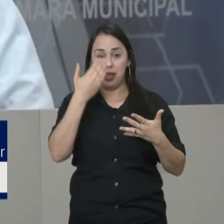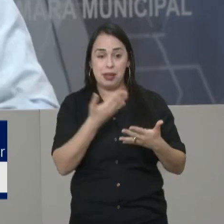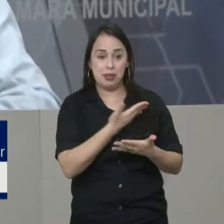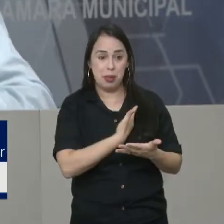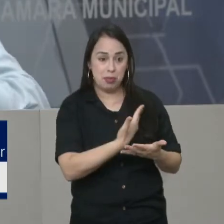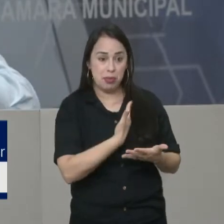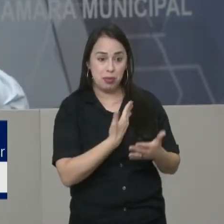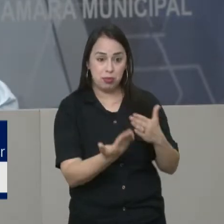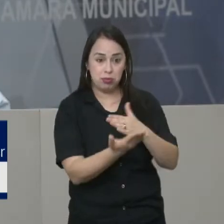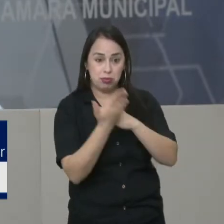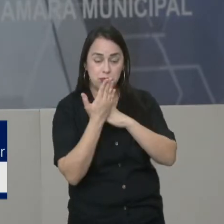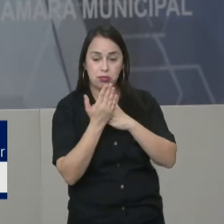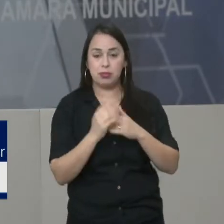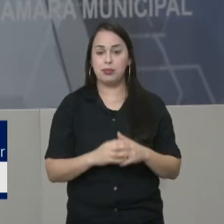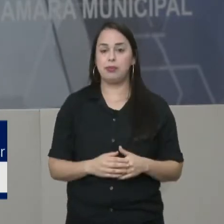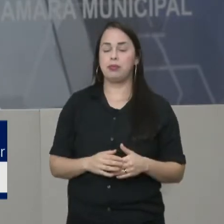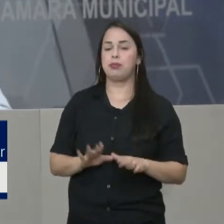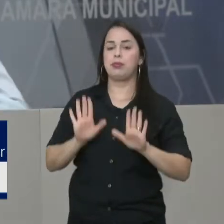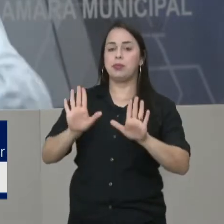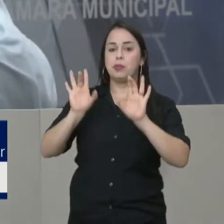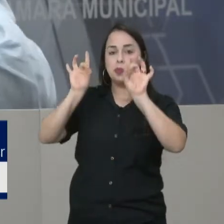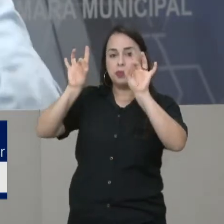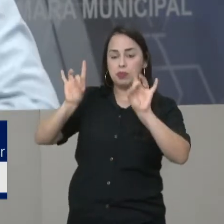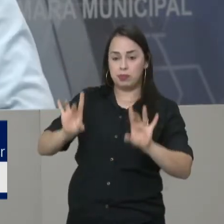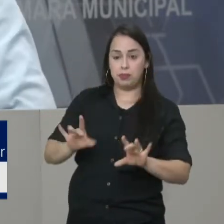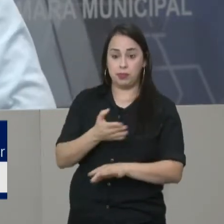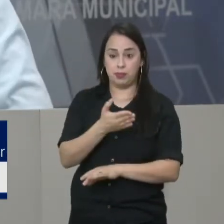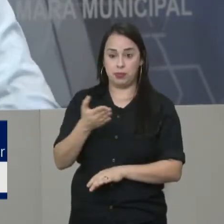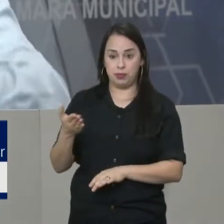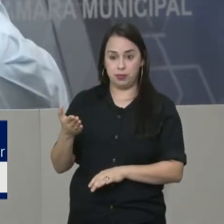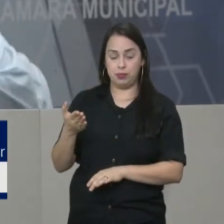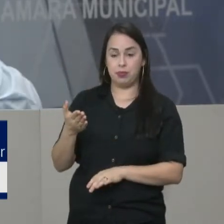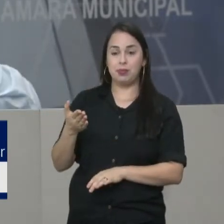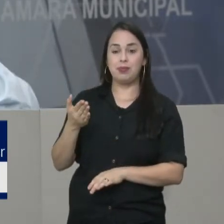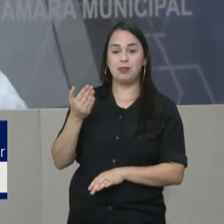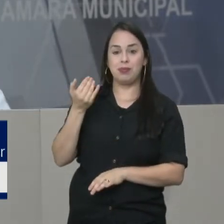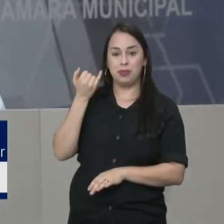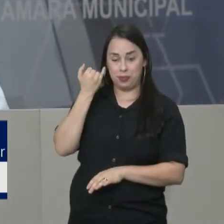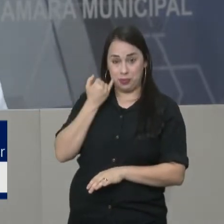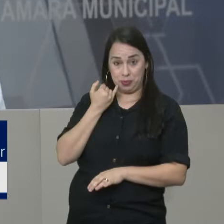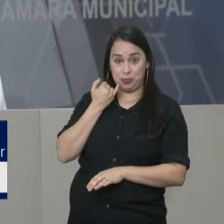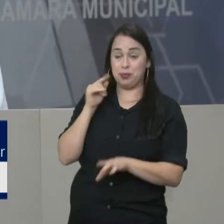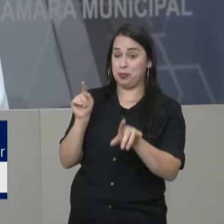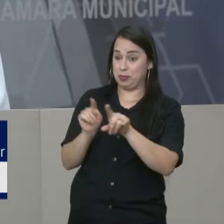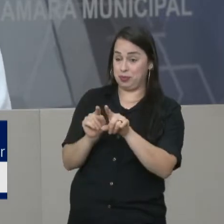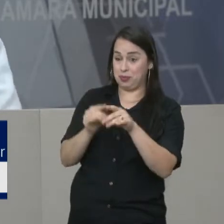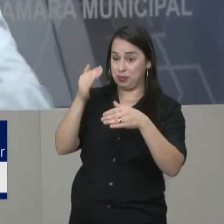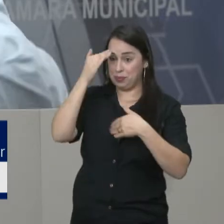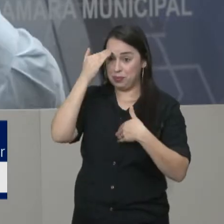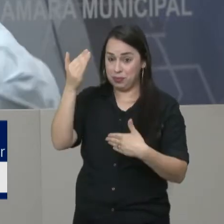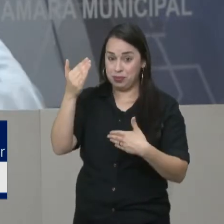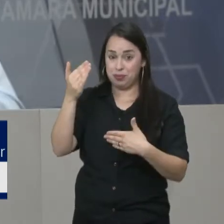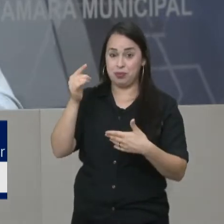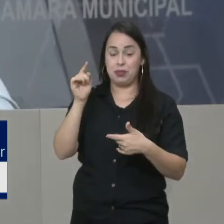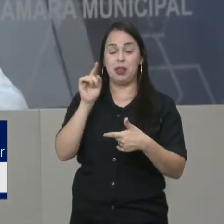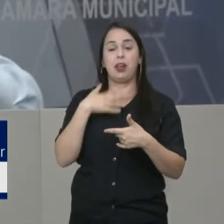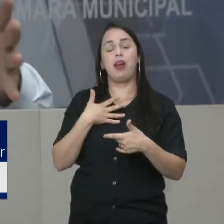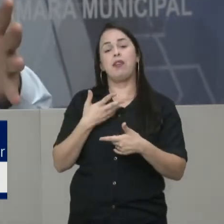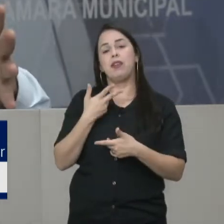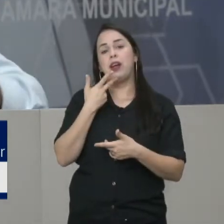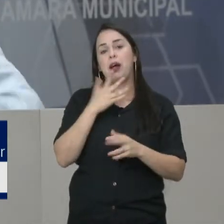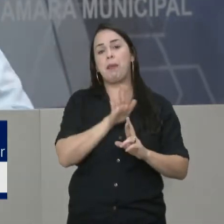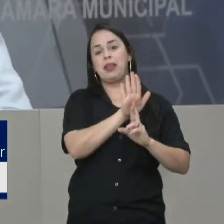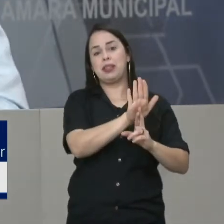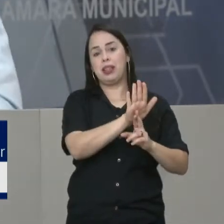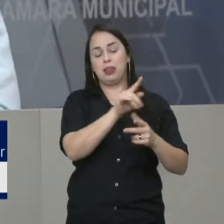colaboradores. Eu quero, de forma especial, Zé Luiz, e você está dentro desse agradecimento especial, citar duas pessoas aqui, o